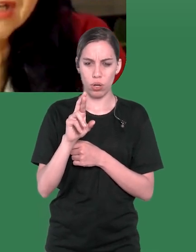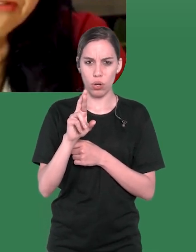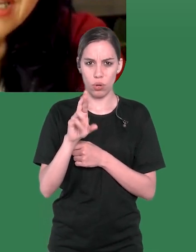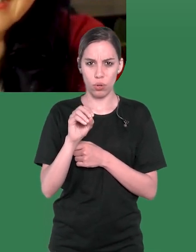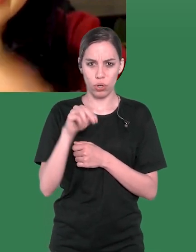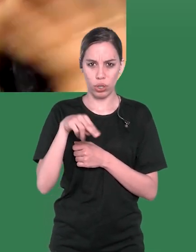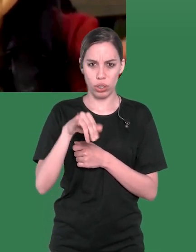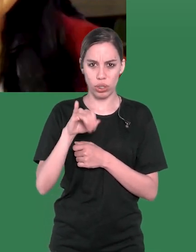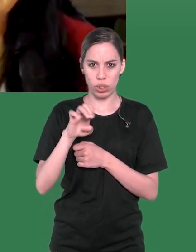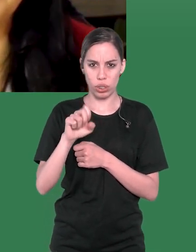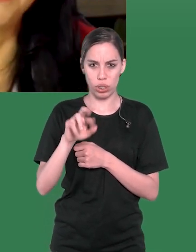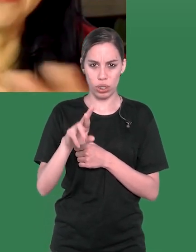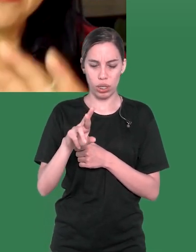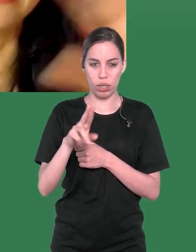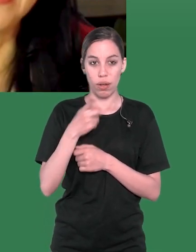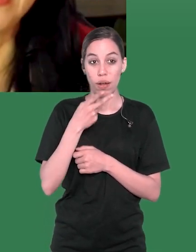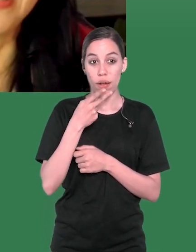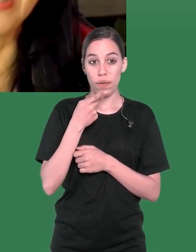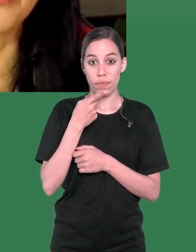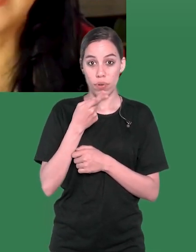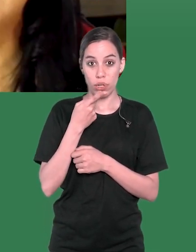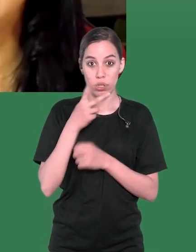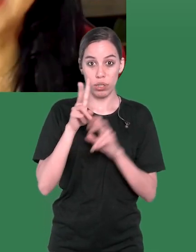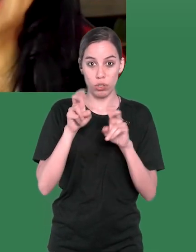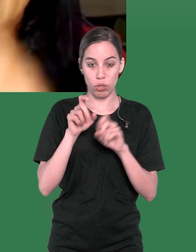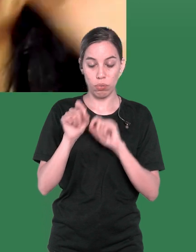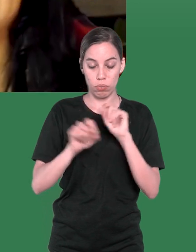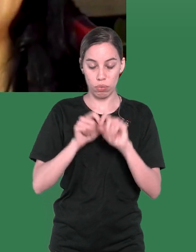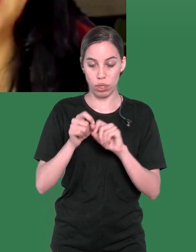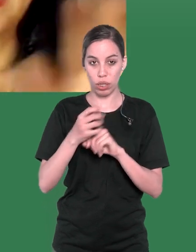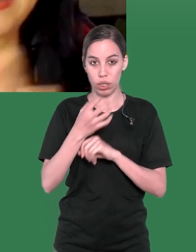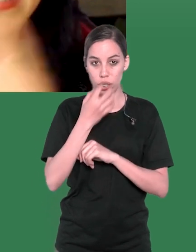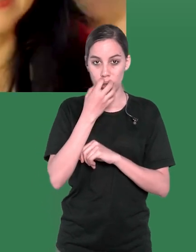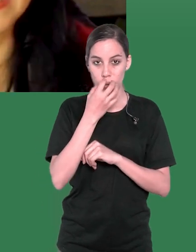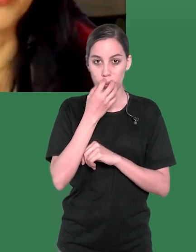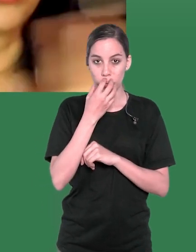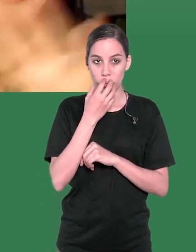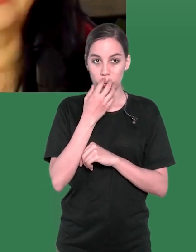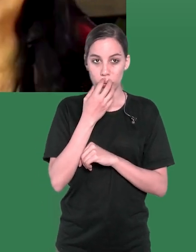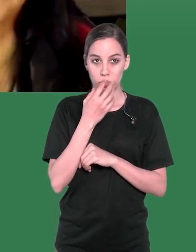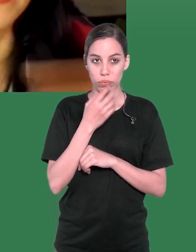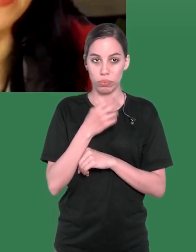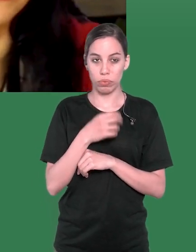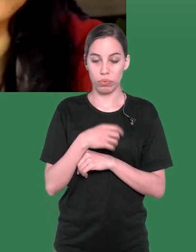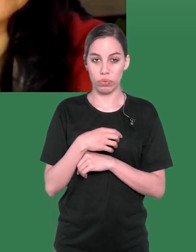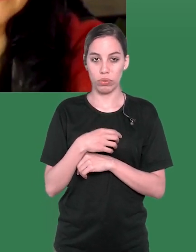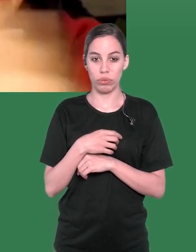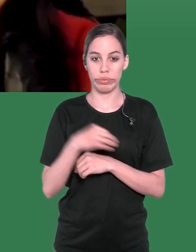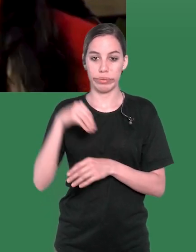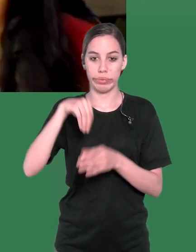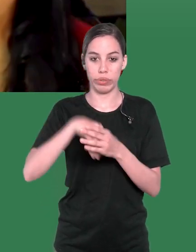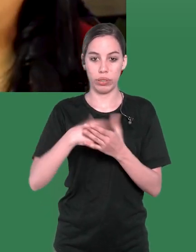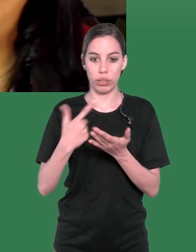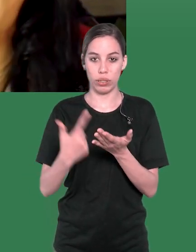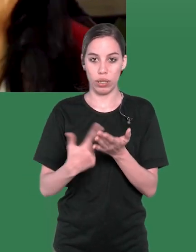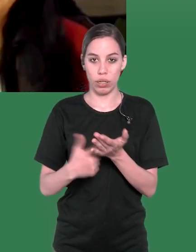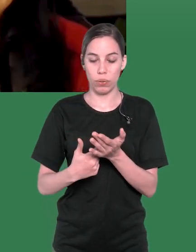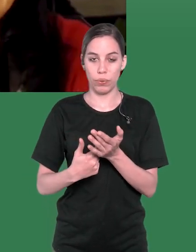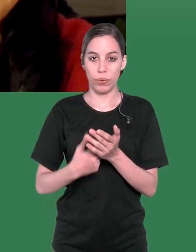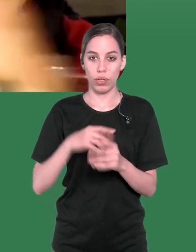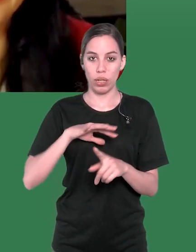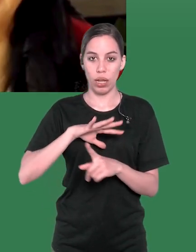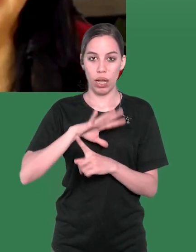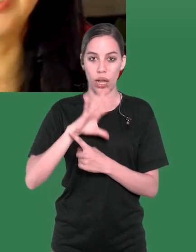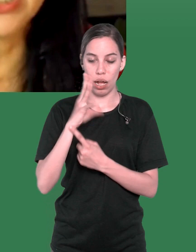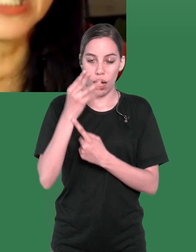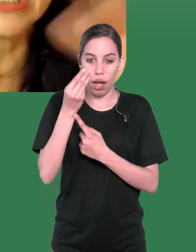livro falando sobre cães, né, na literatura, nas artes, na história,